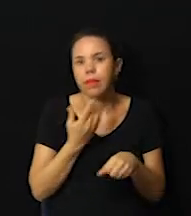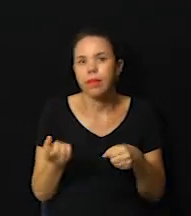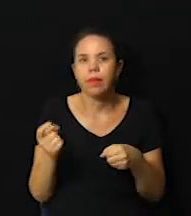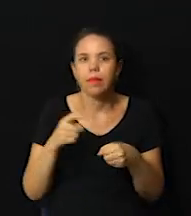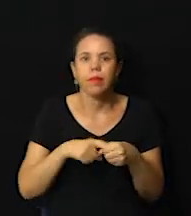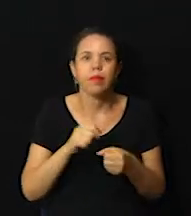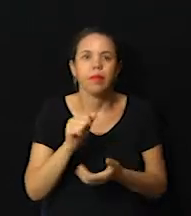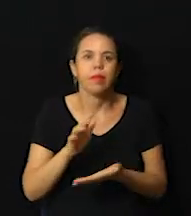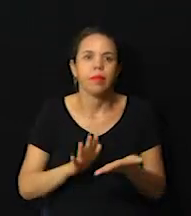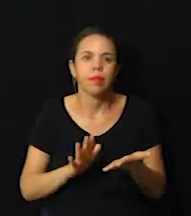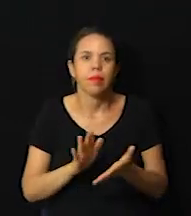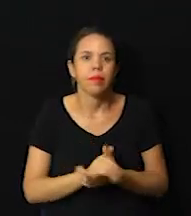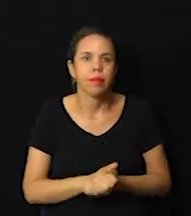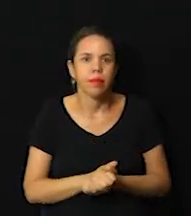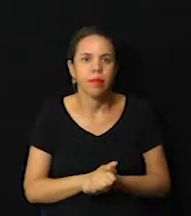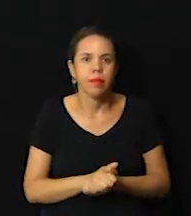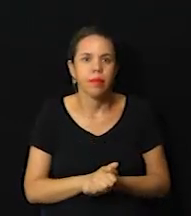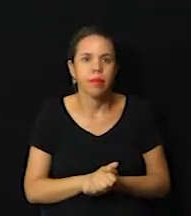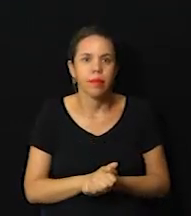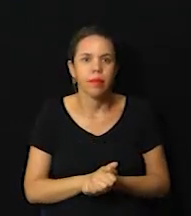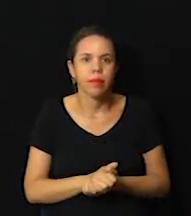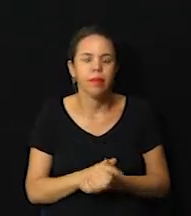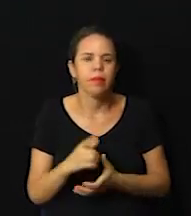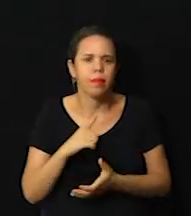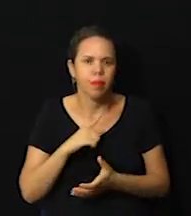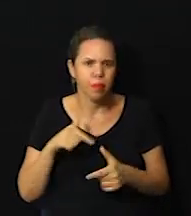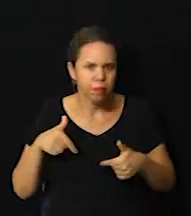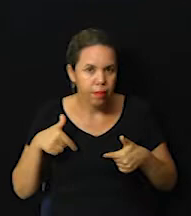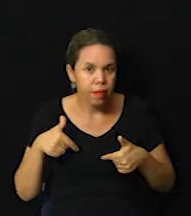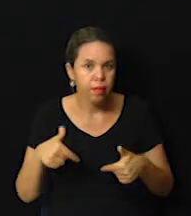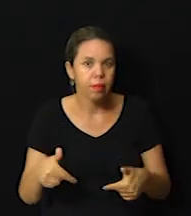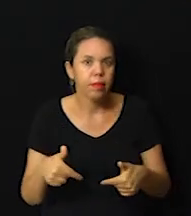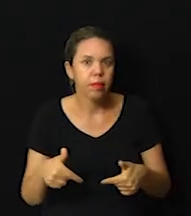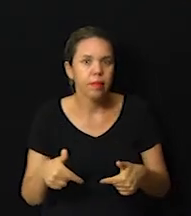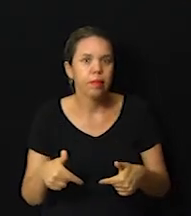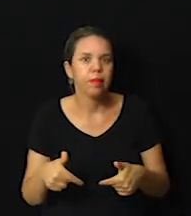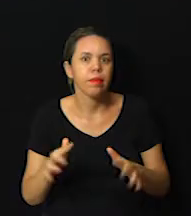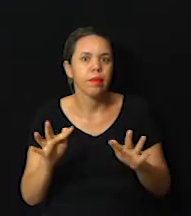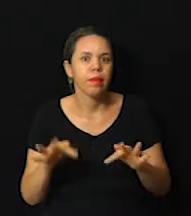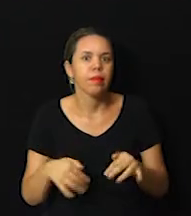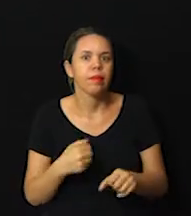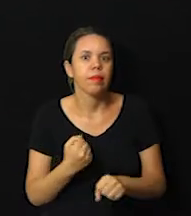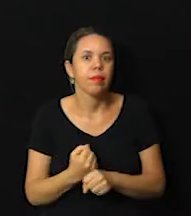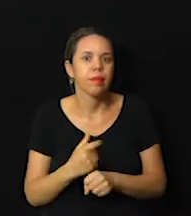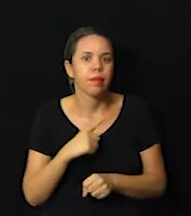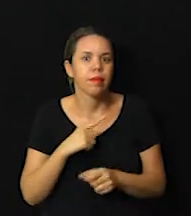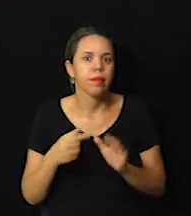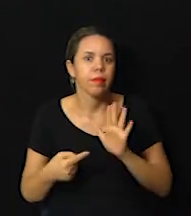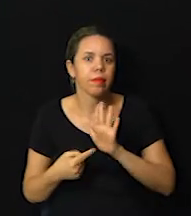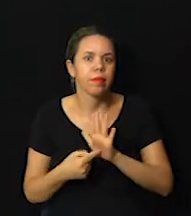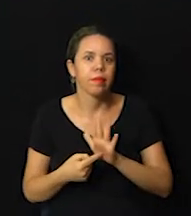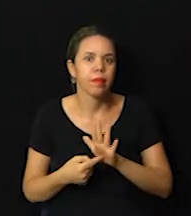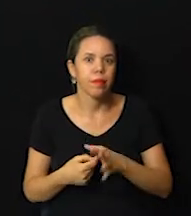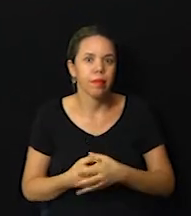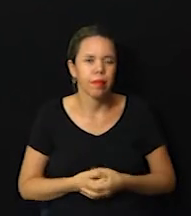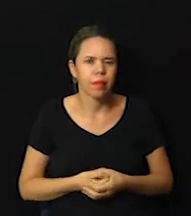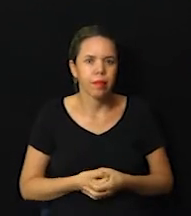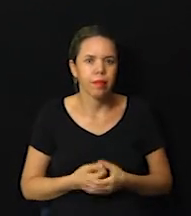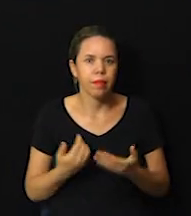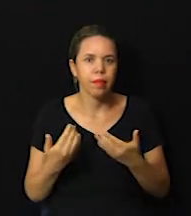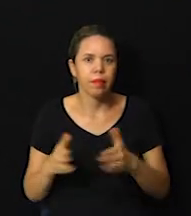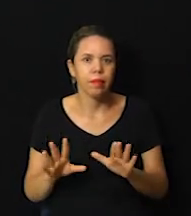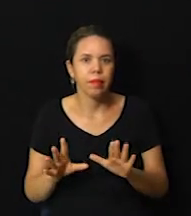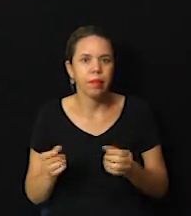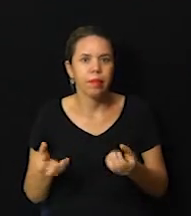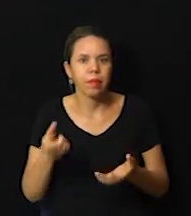para a atividade. E eles estão bem empenhados, né? E todo final do ano a gente faz uma apresentação aberta